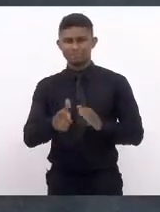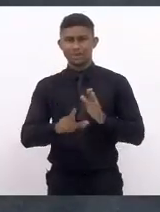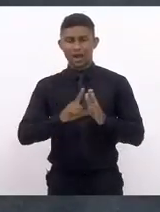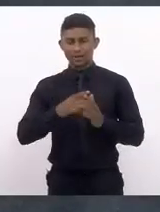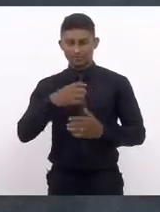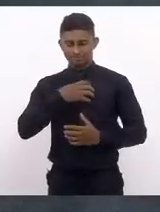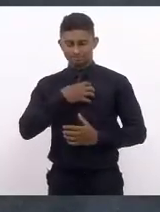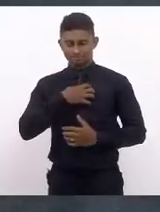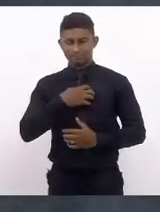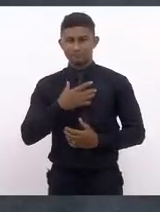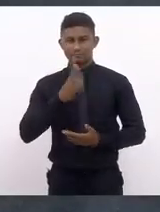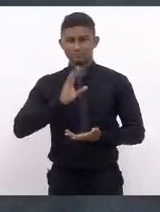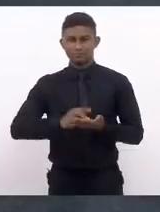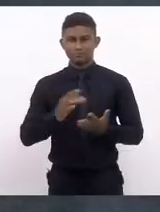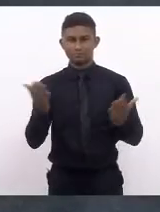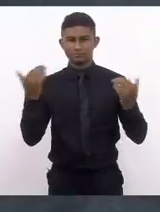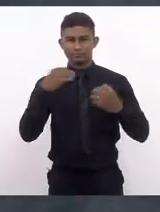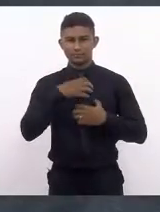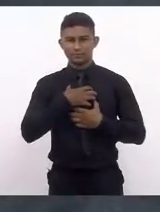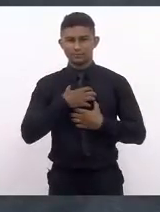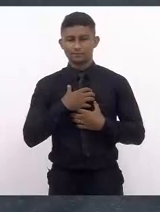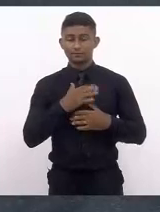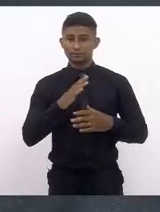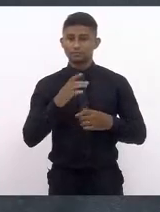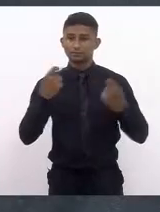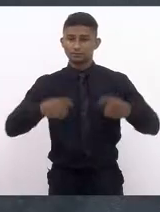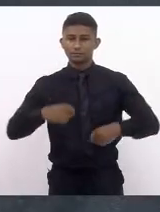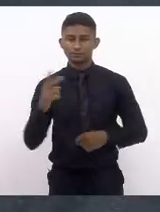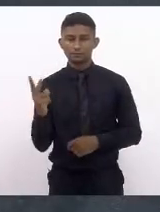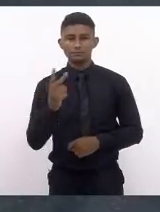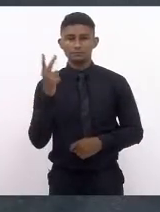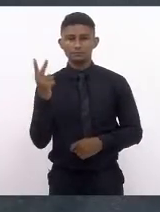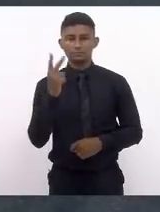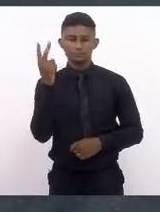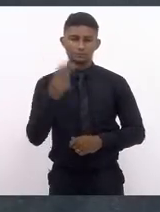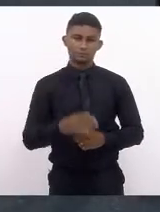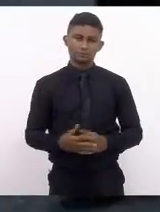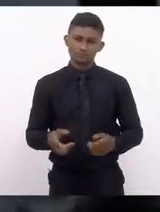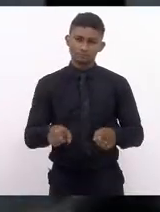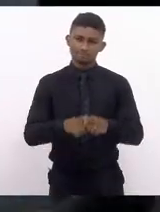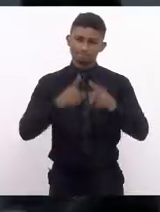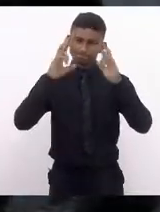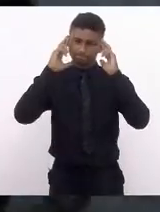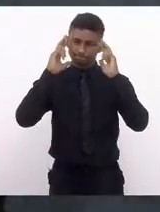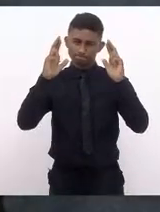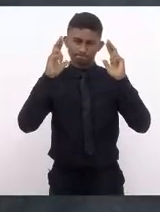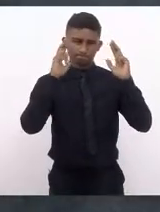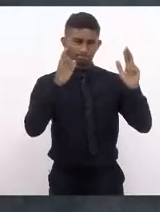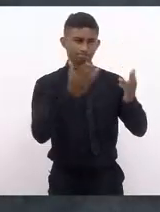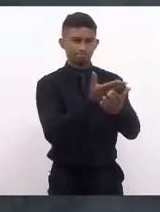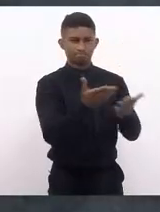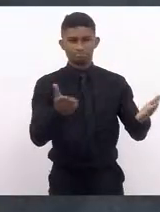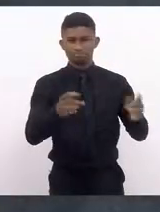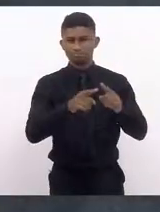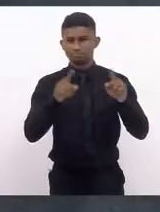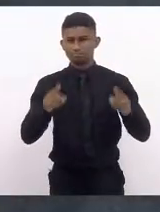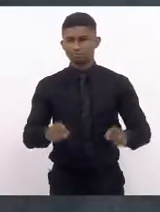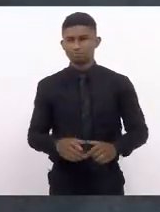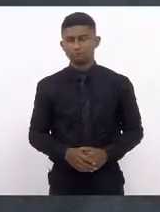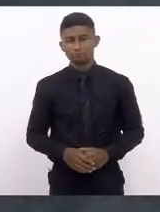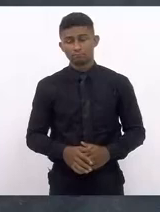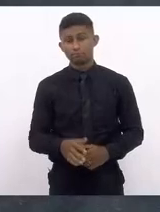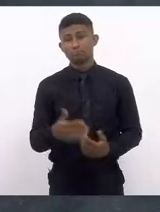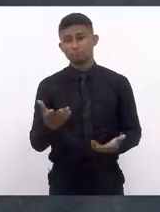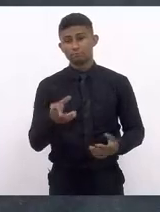ser e a razão de ser passa pela valorização e pelos respeito aos servidores e